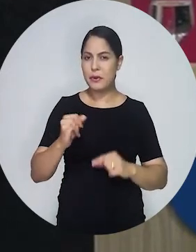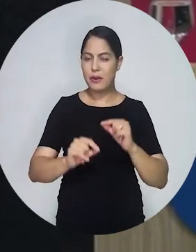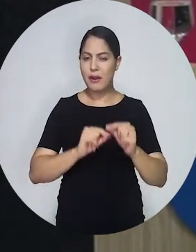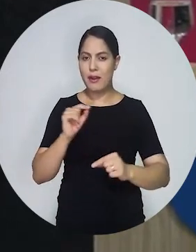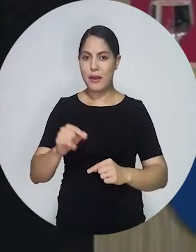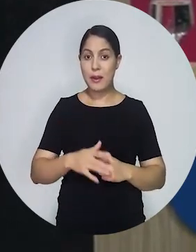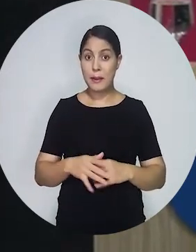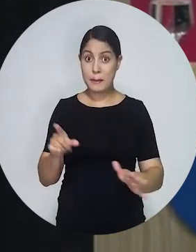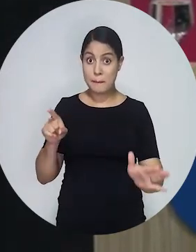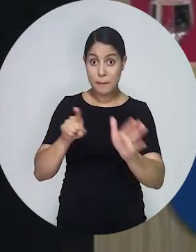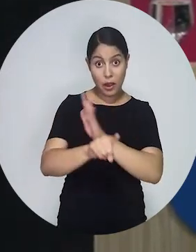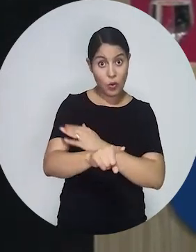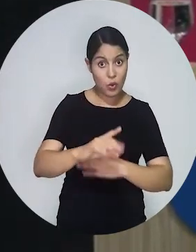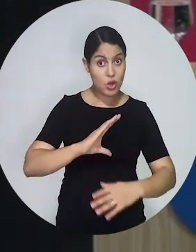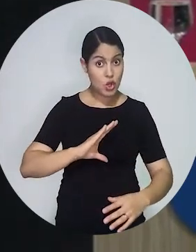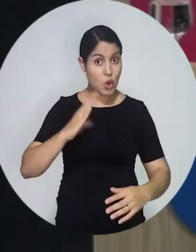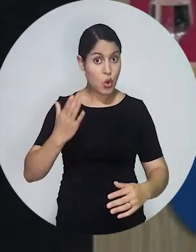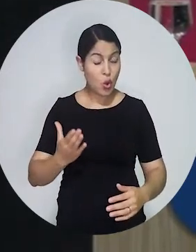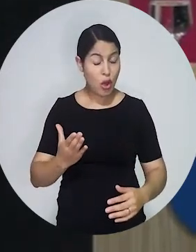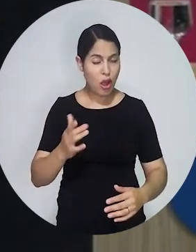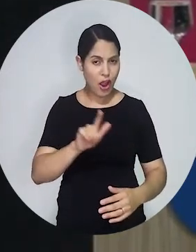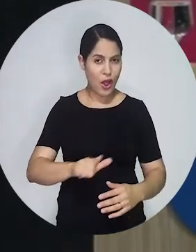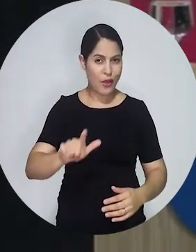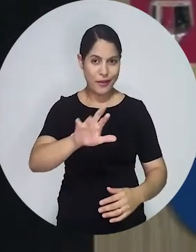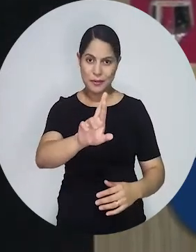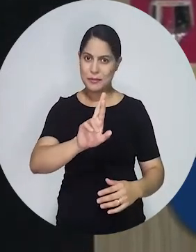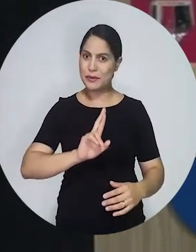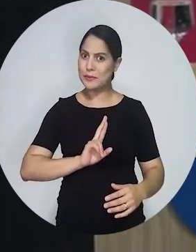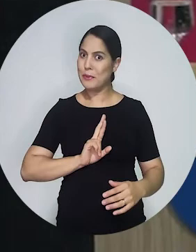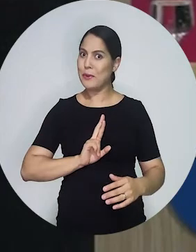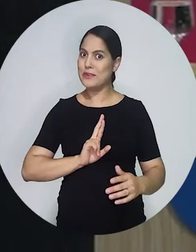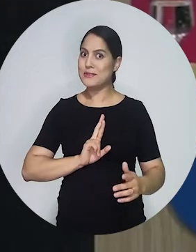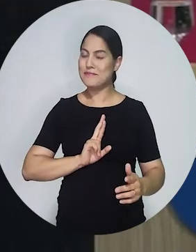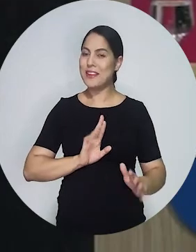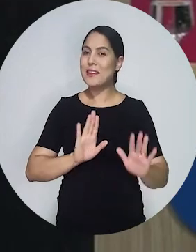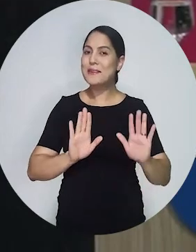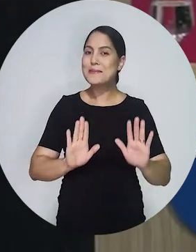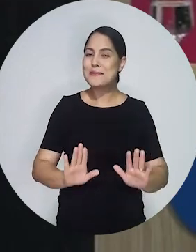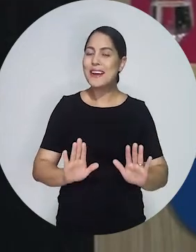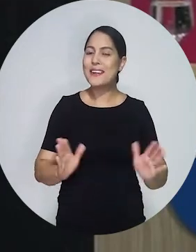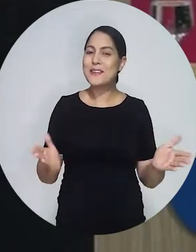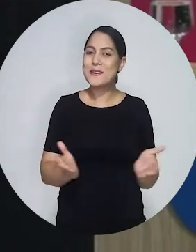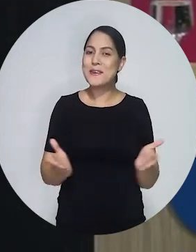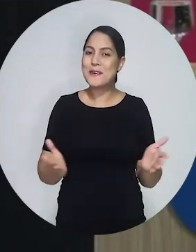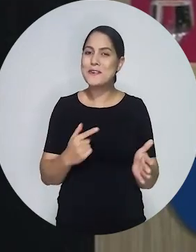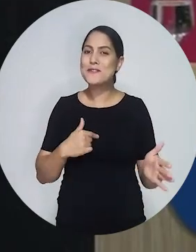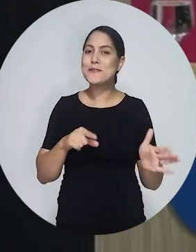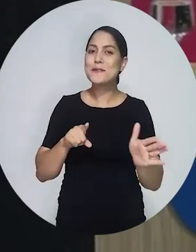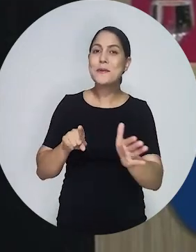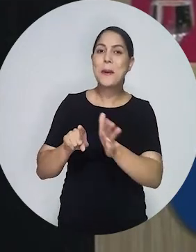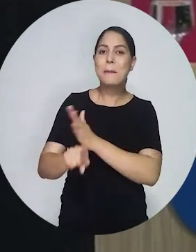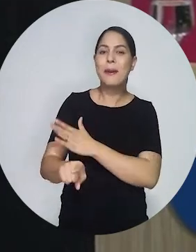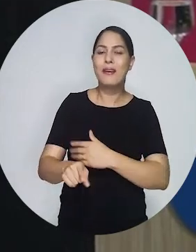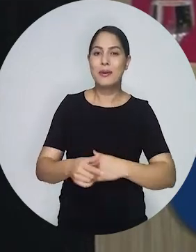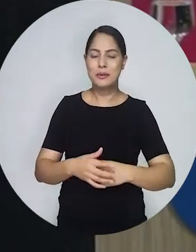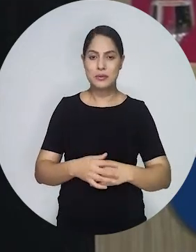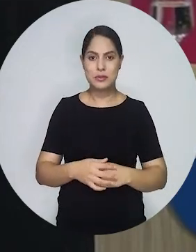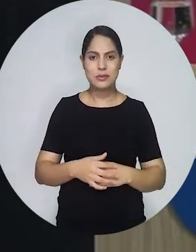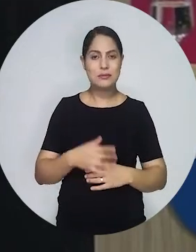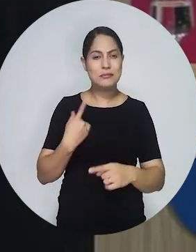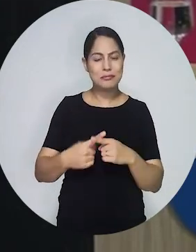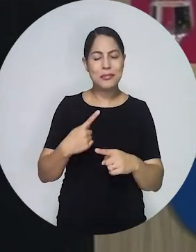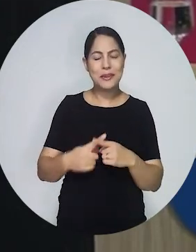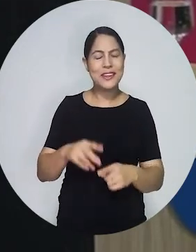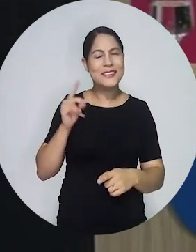O mais importante é você ter coragem de perguntar e de ouvir a resposta. E hoje eu tenho uma pergunta bem